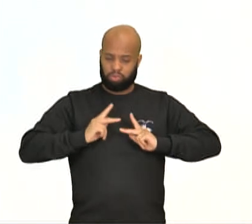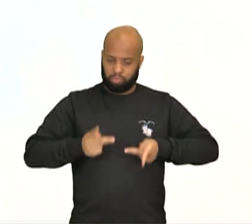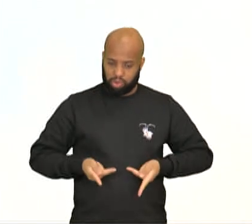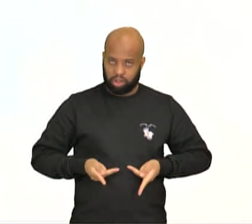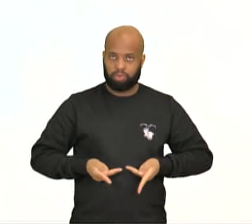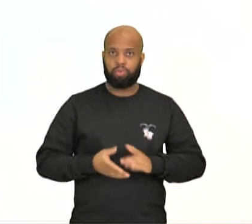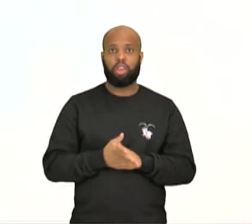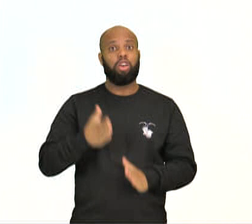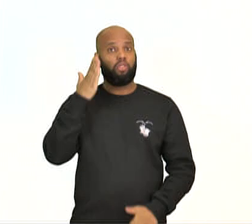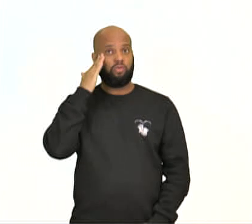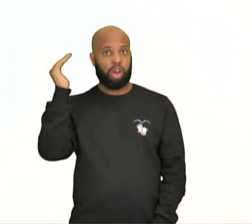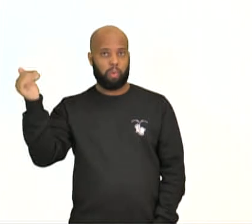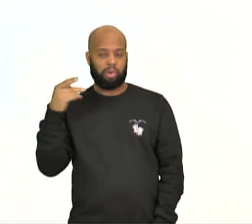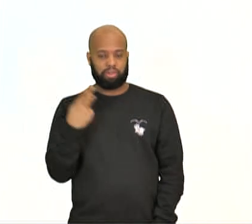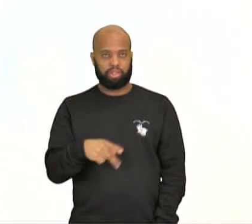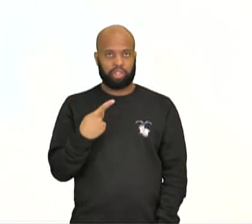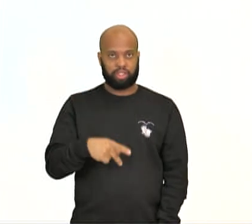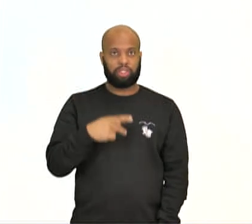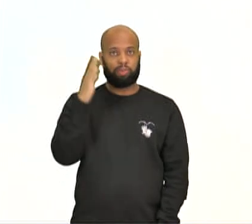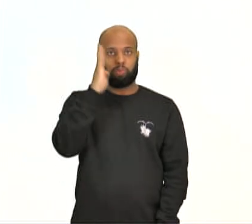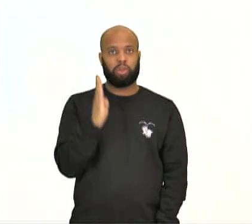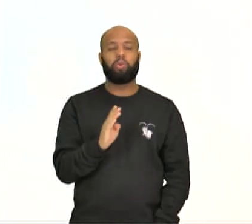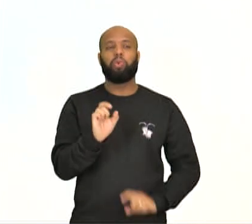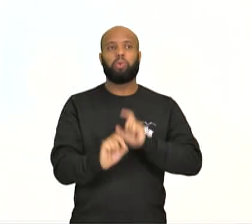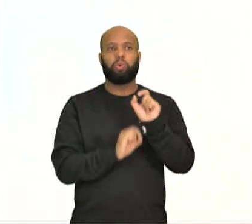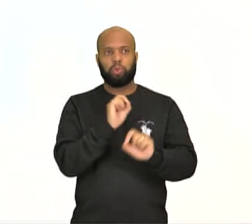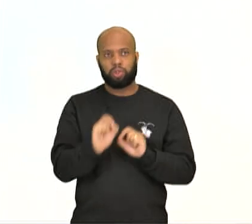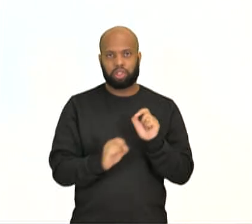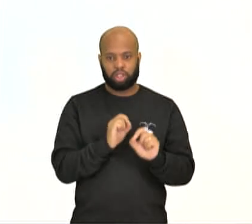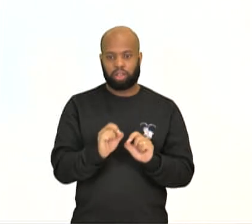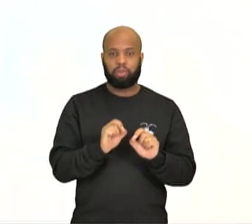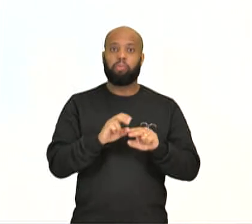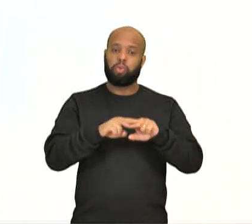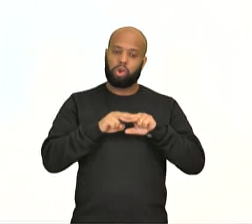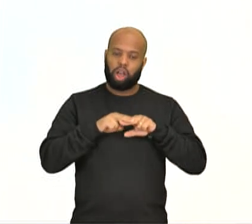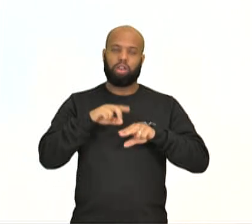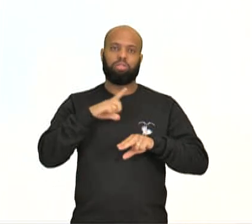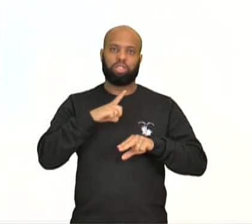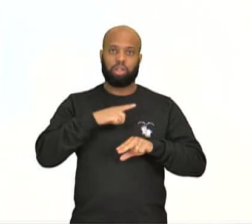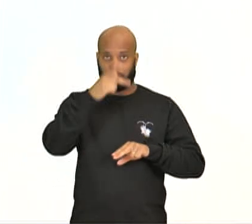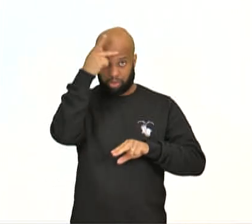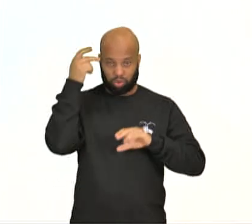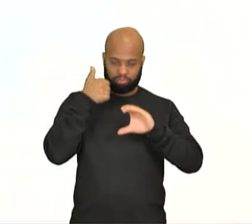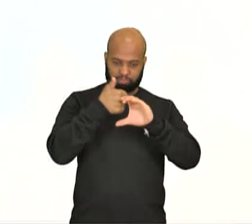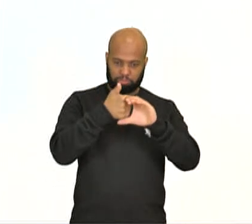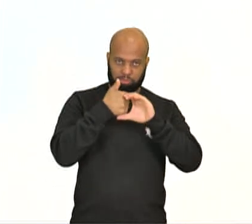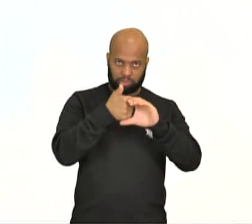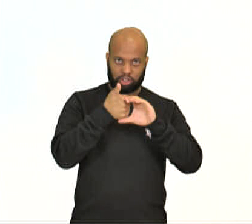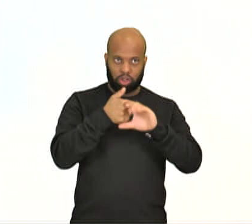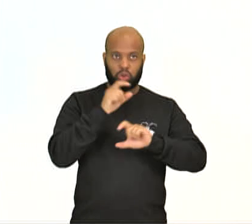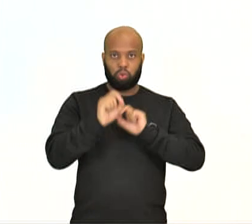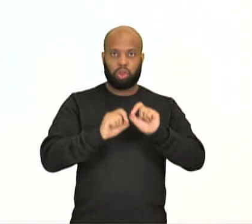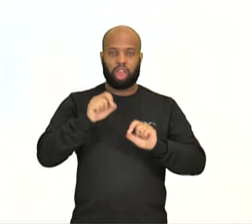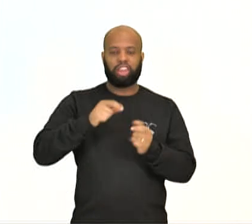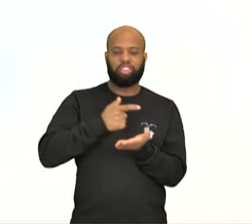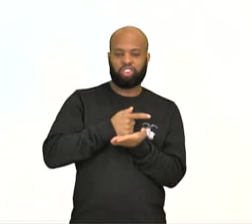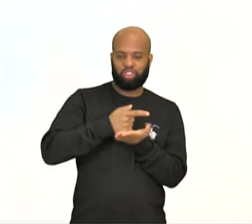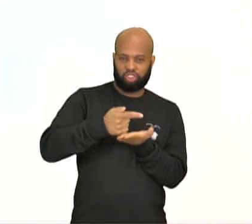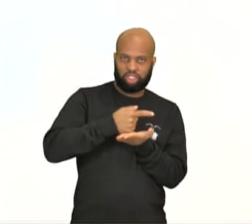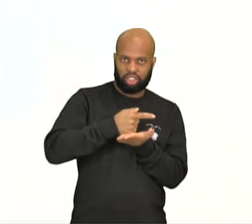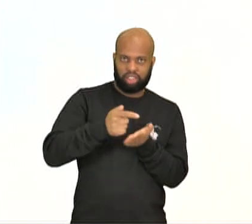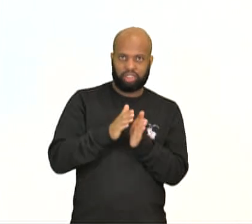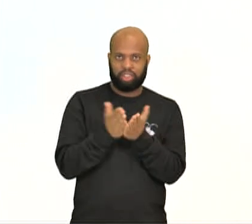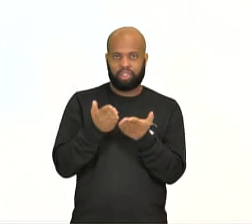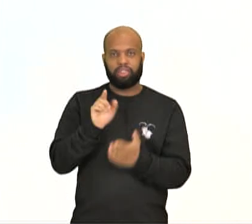mais conhecida no Brasil, a mais conhecida pela questão da predominância religiosa cristã, é o Gênesis, né?